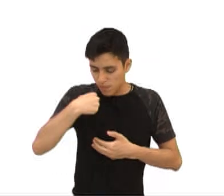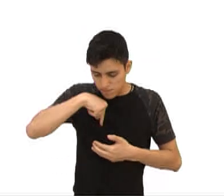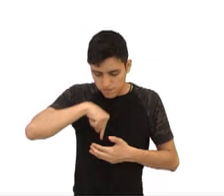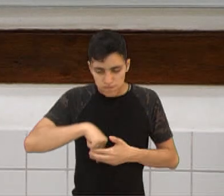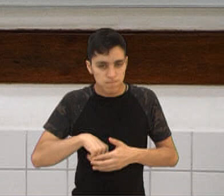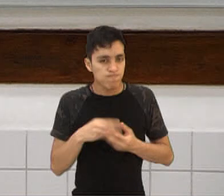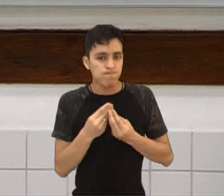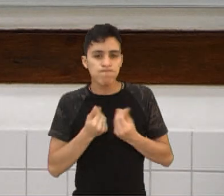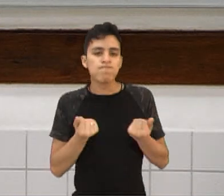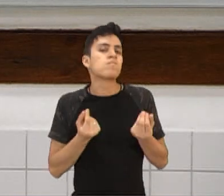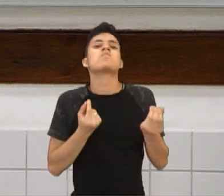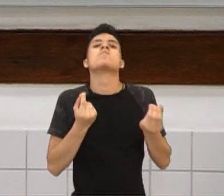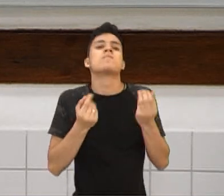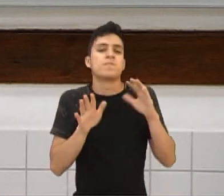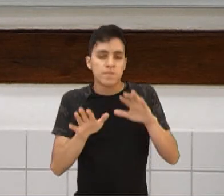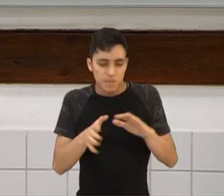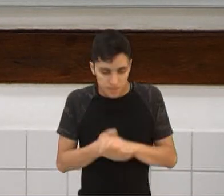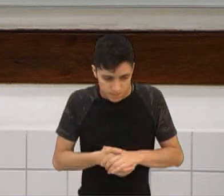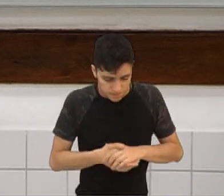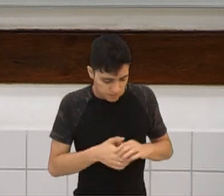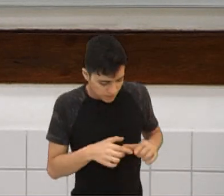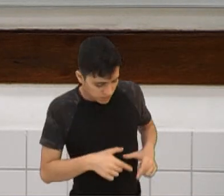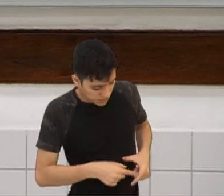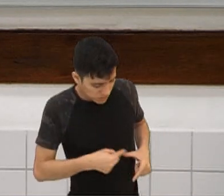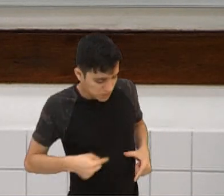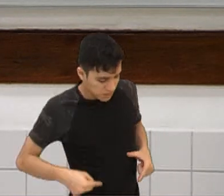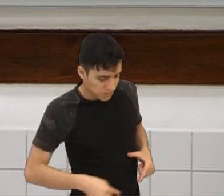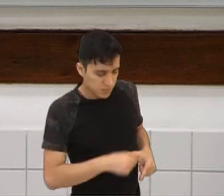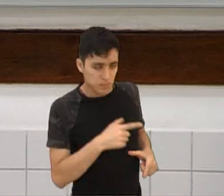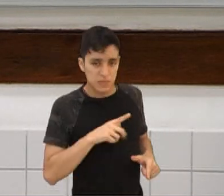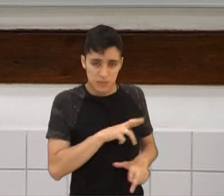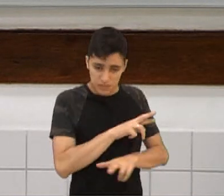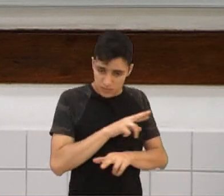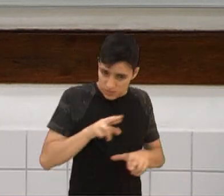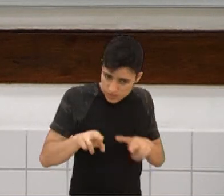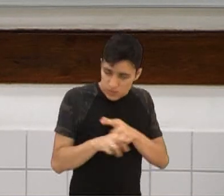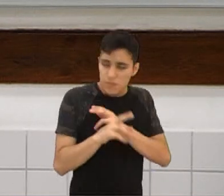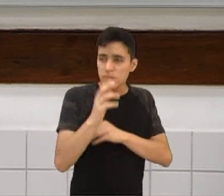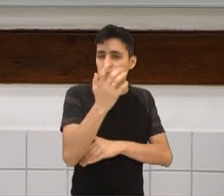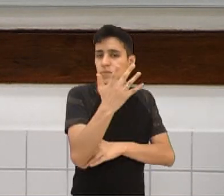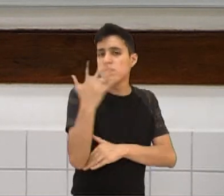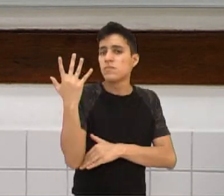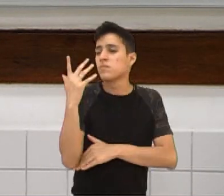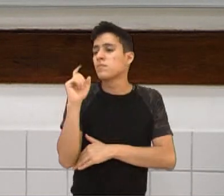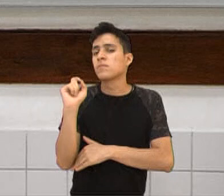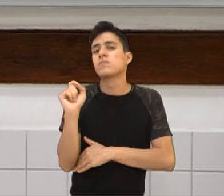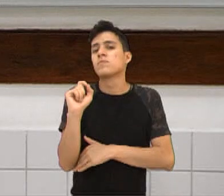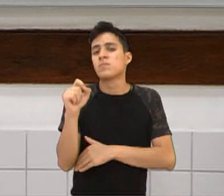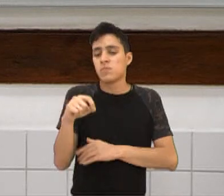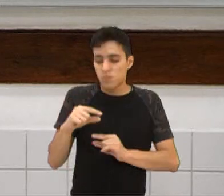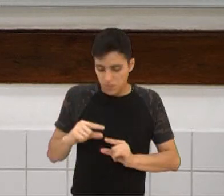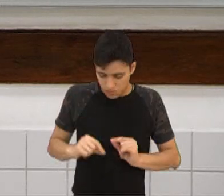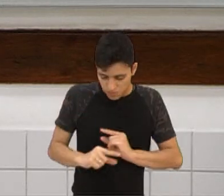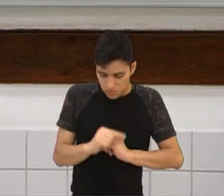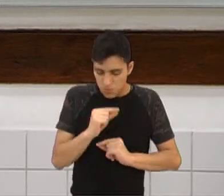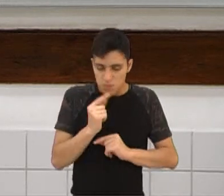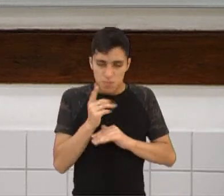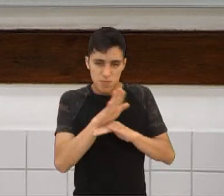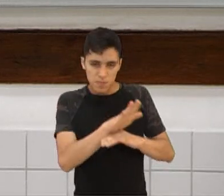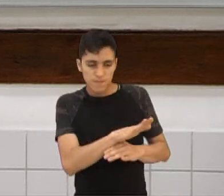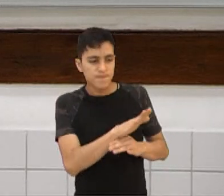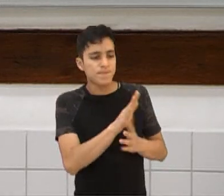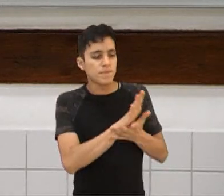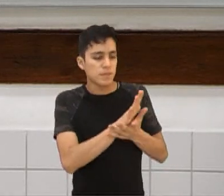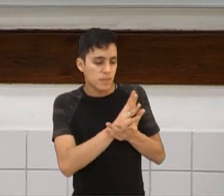é que eles fazem isso, então? Lá no intestino deles, eles têm uma relação ecológica com protozoários que digerem isso para eles. Então,